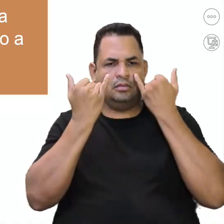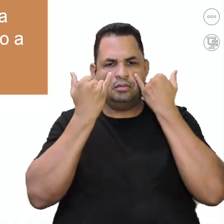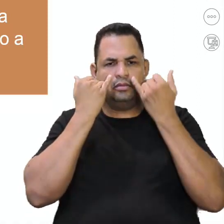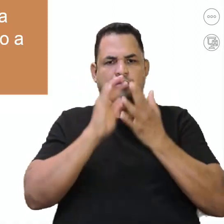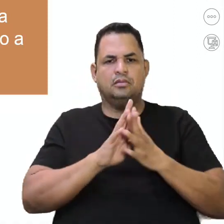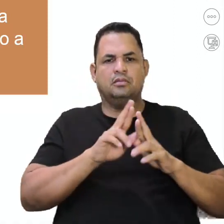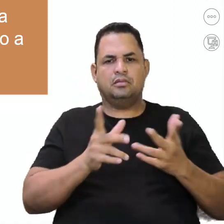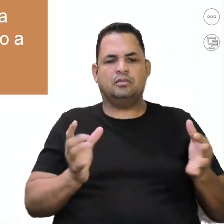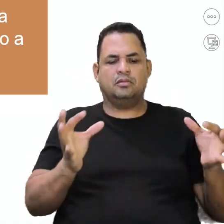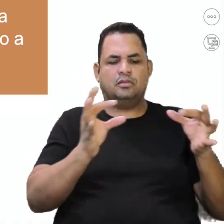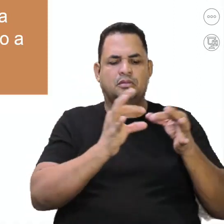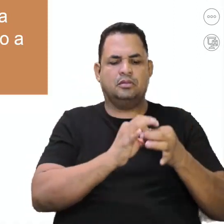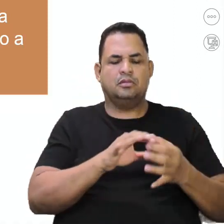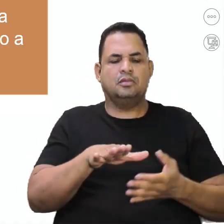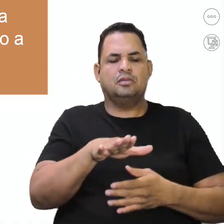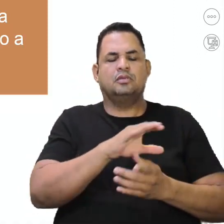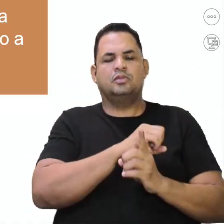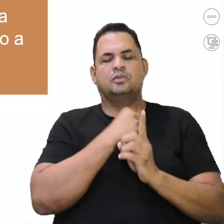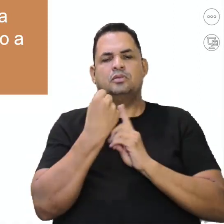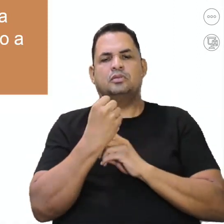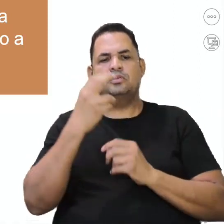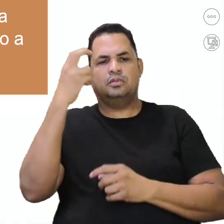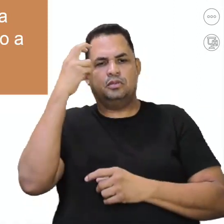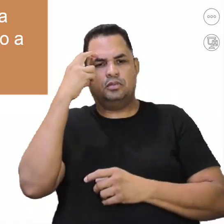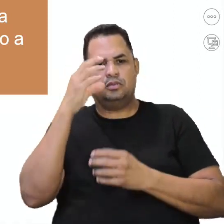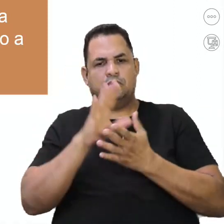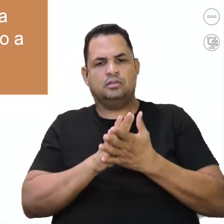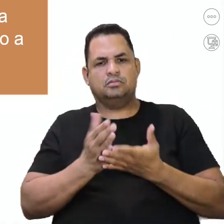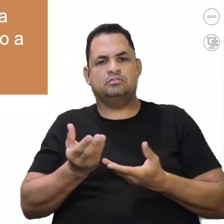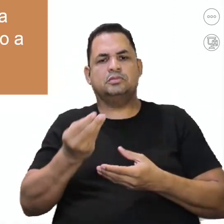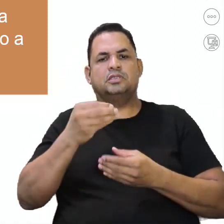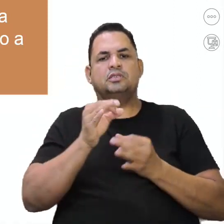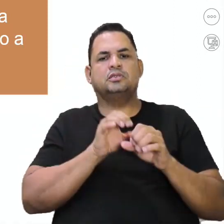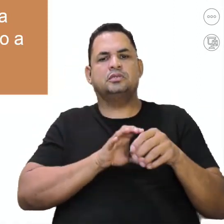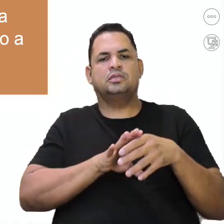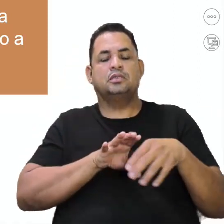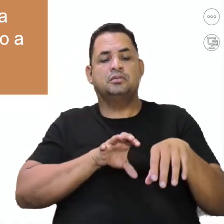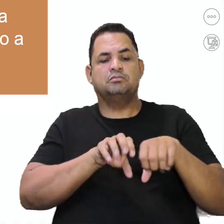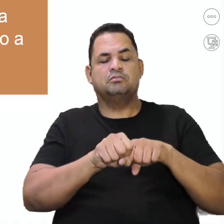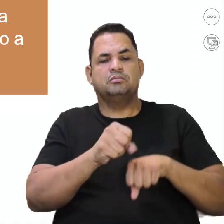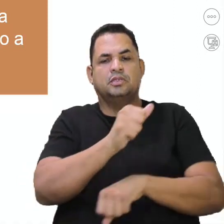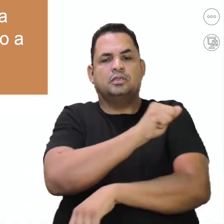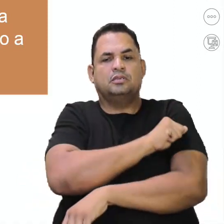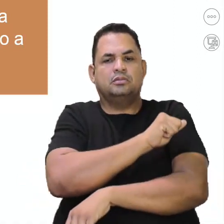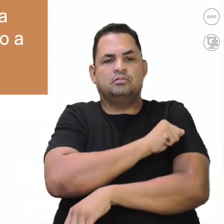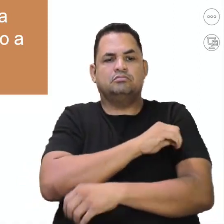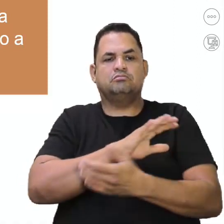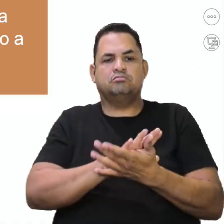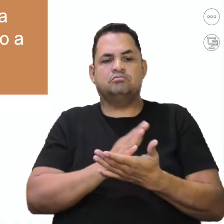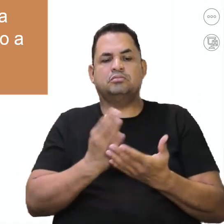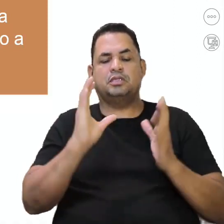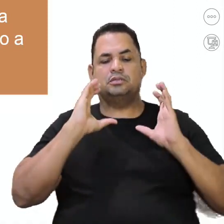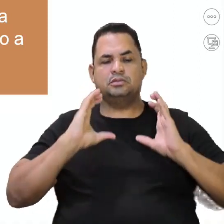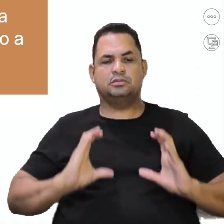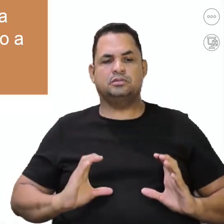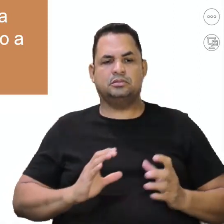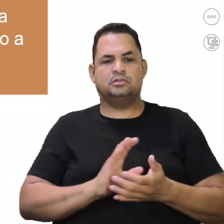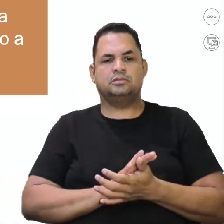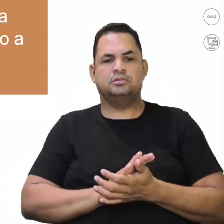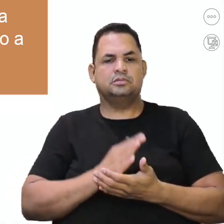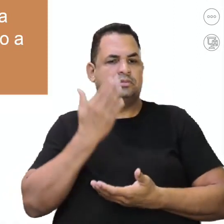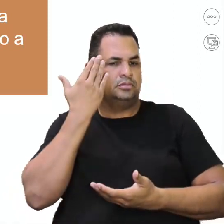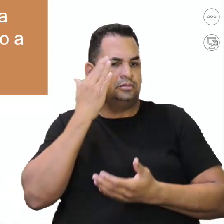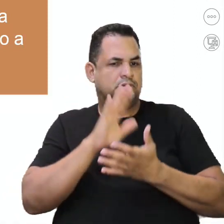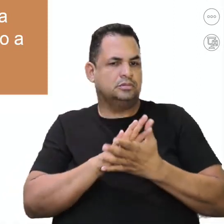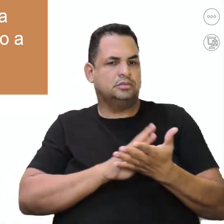a informações em diferentes contextos socioculturais, contemplando a formação do aluno enquanto cidadão. 2.